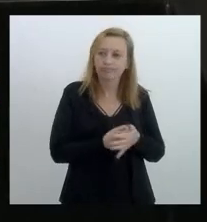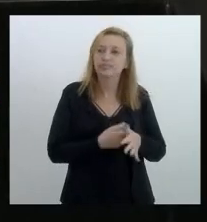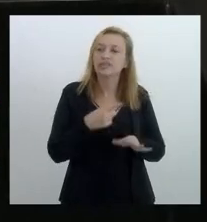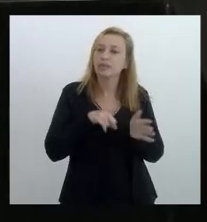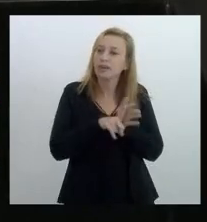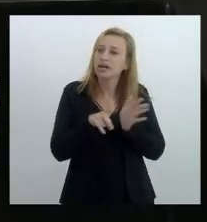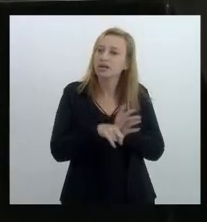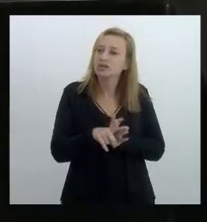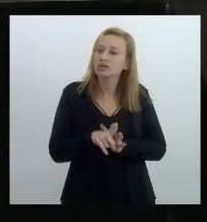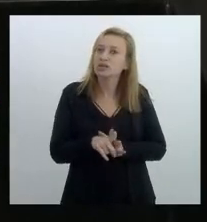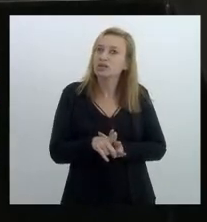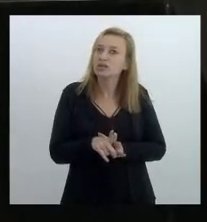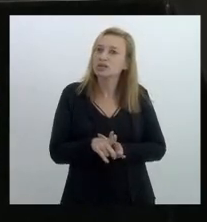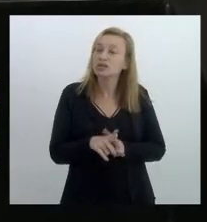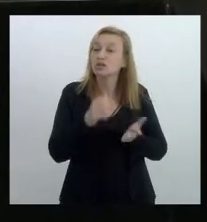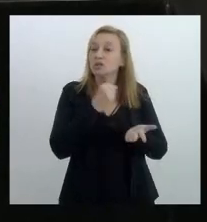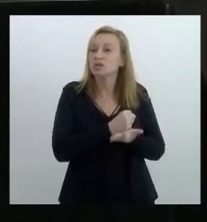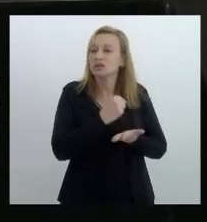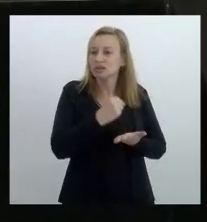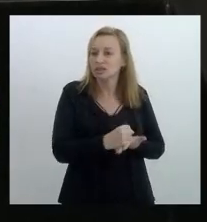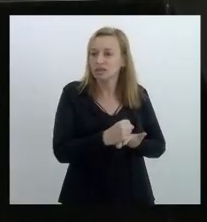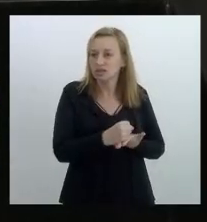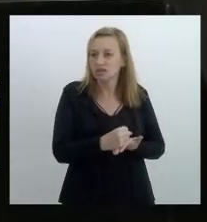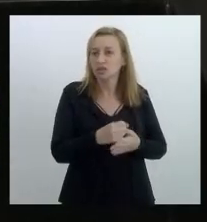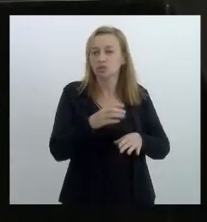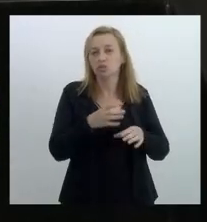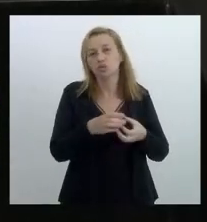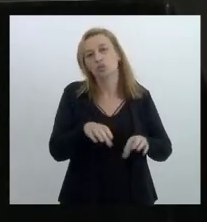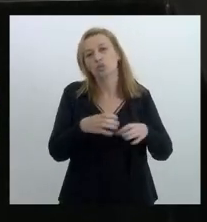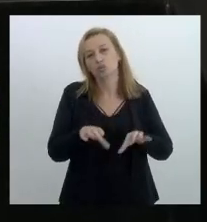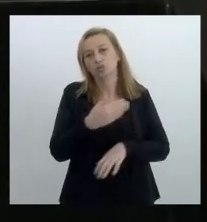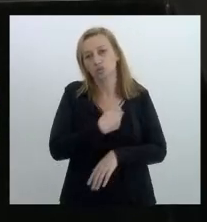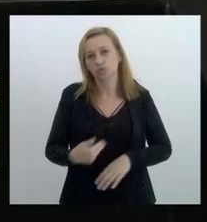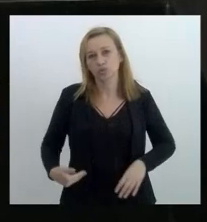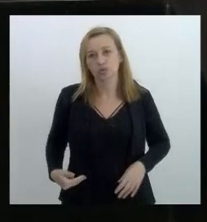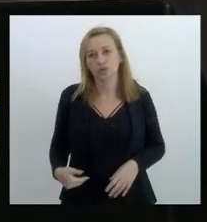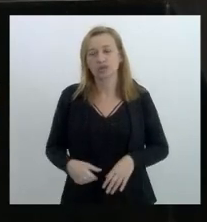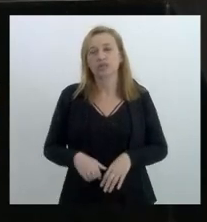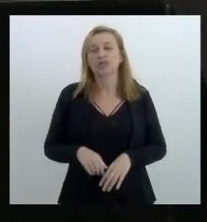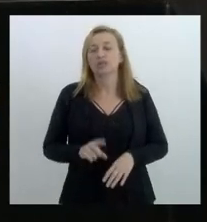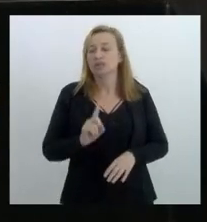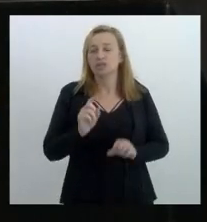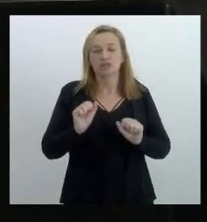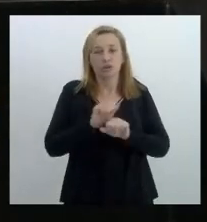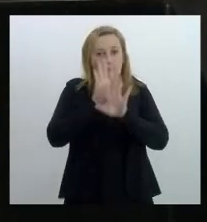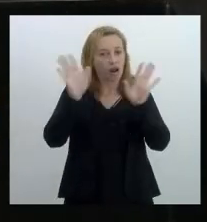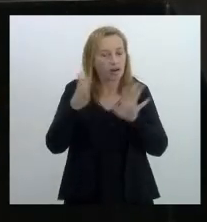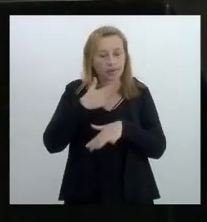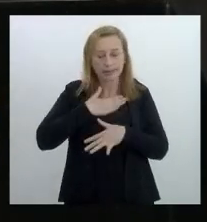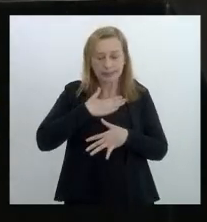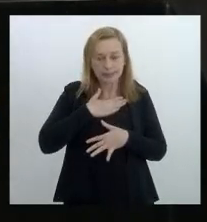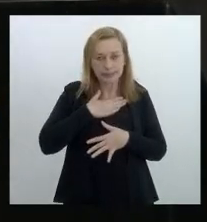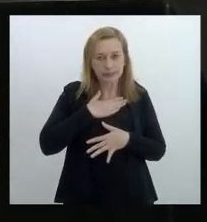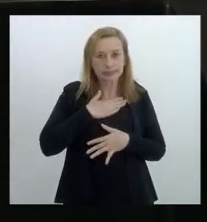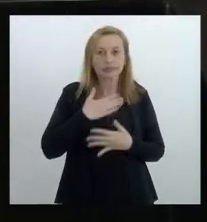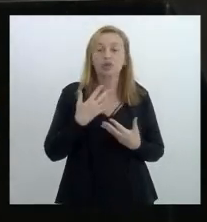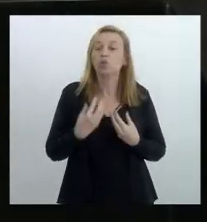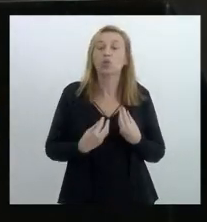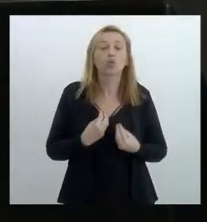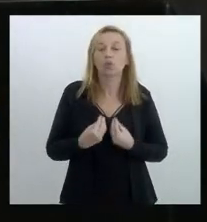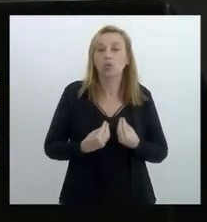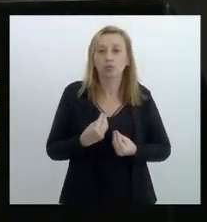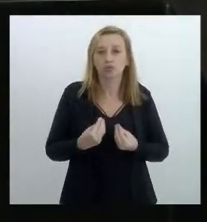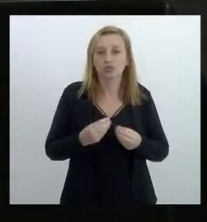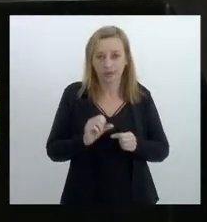sobre as contratações e os concursos públicos, que não ficou claro para mim, né, como